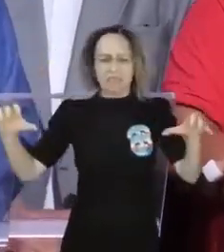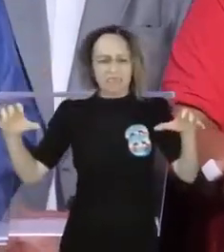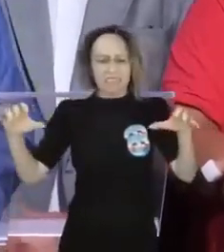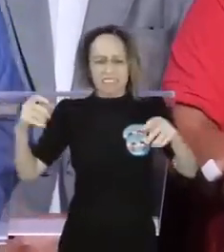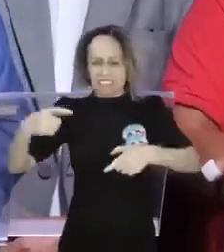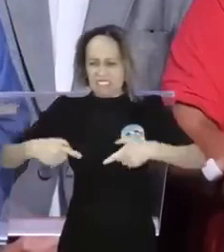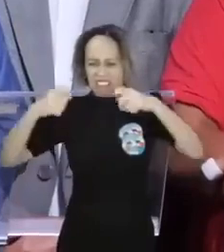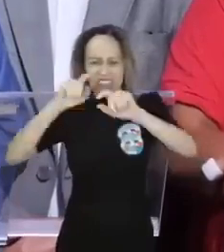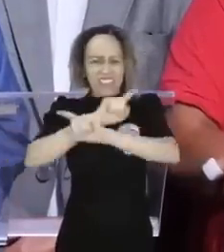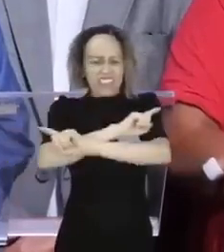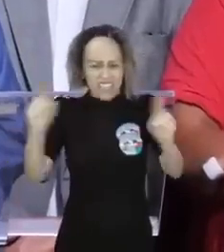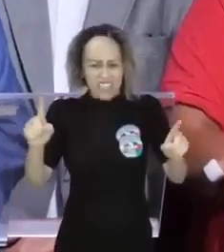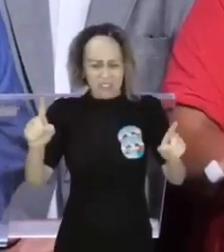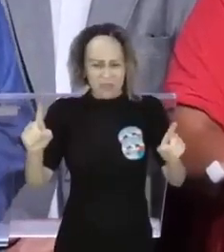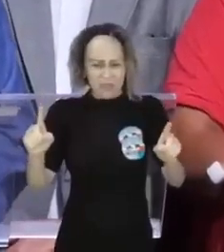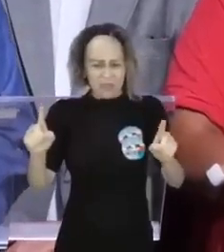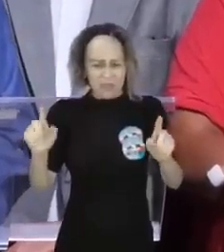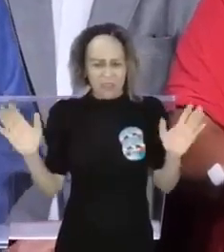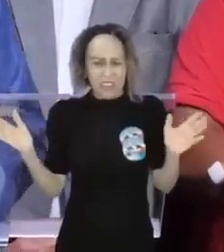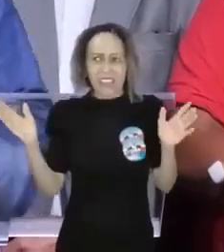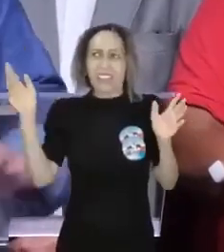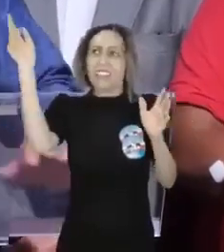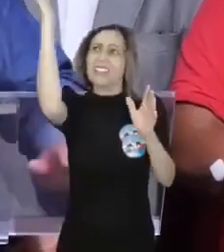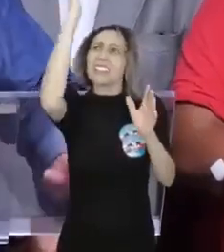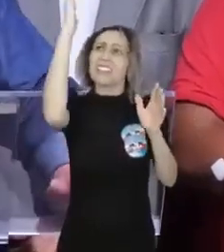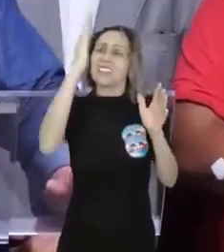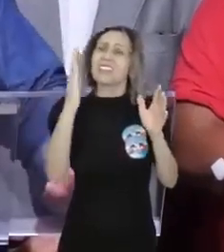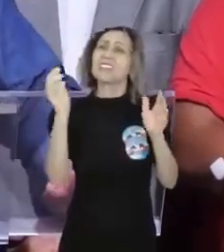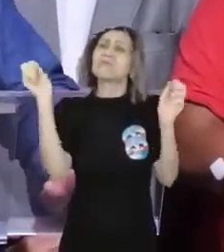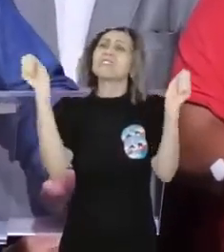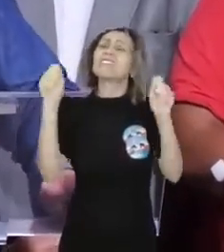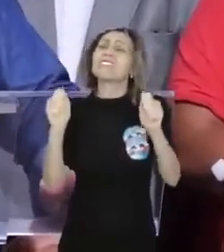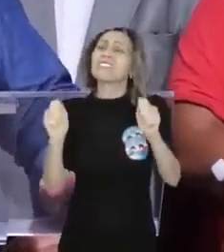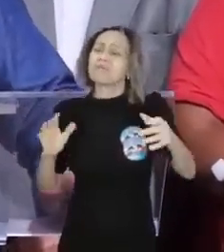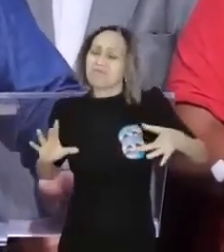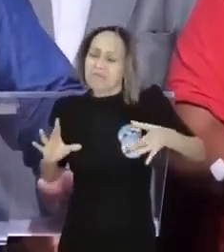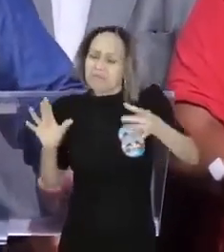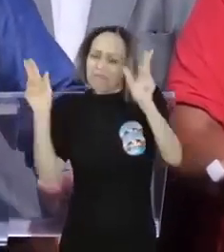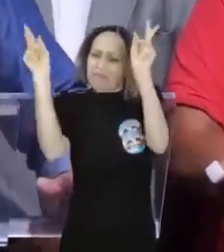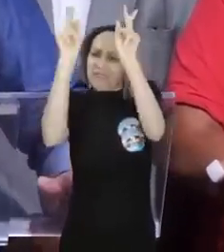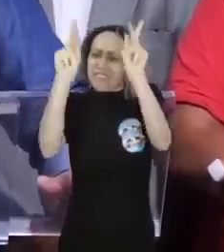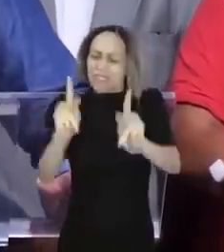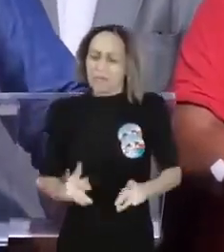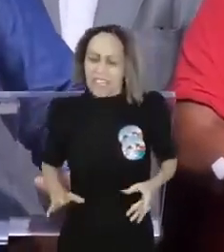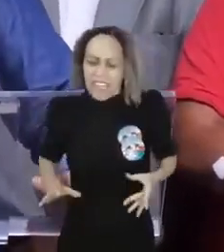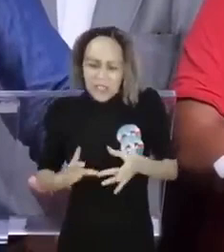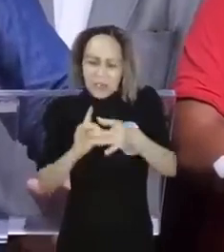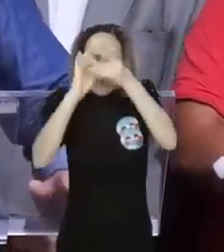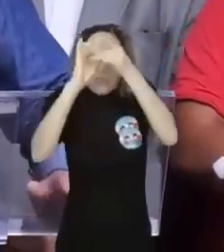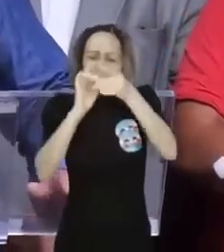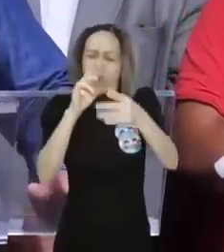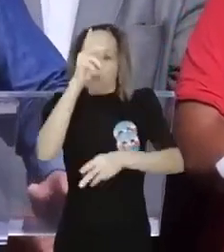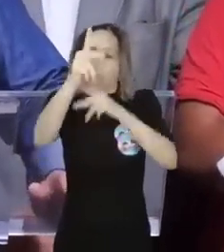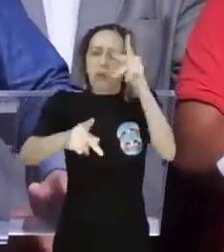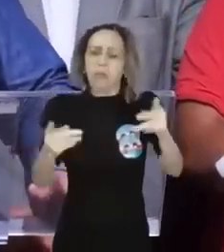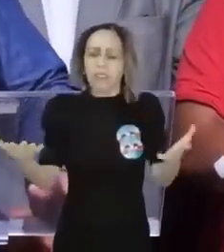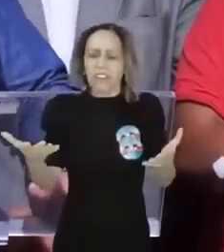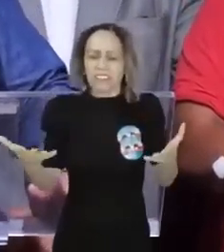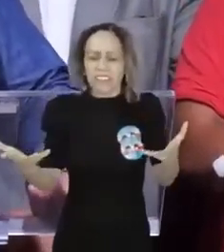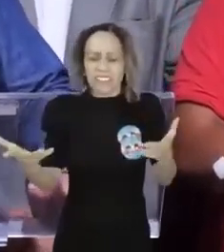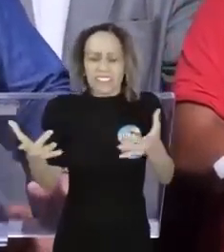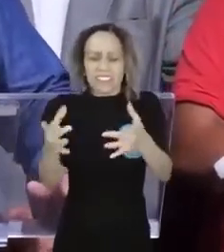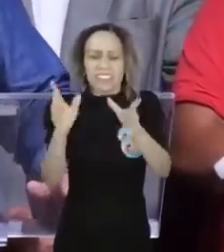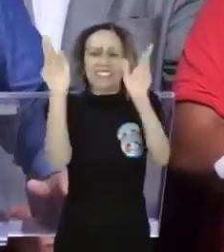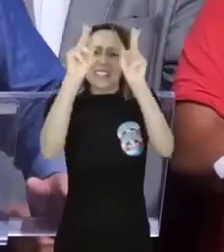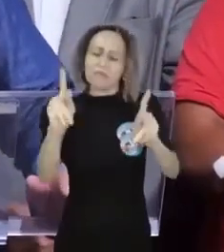Este país precisa de paz e de união. Este povo não quer mais brigar. Este povo está cansado de